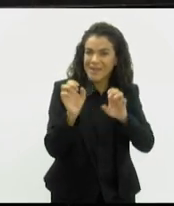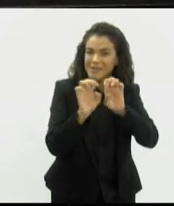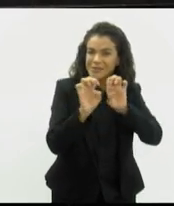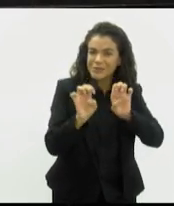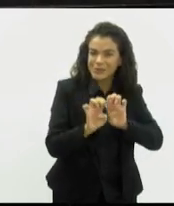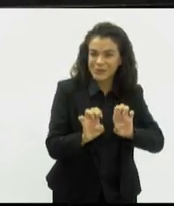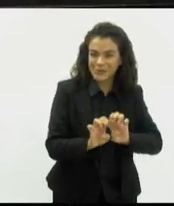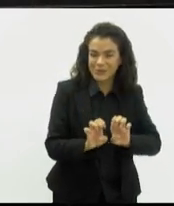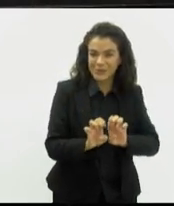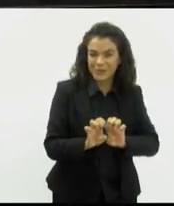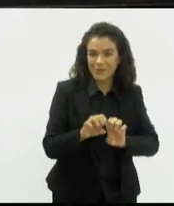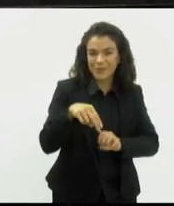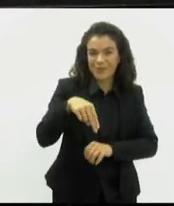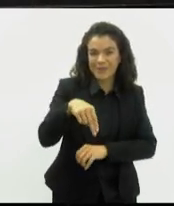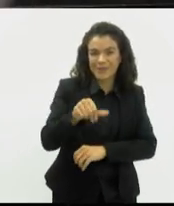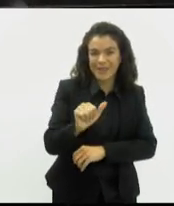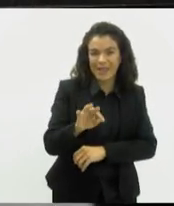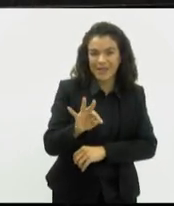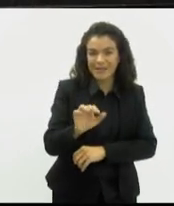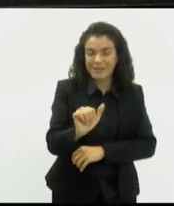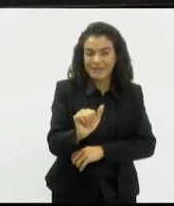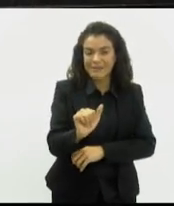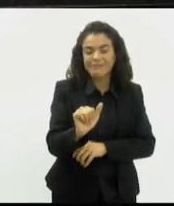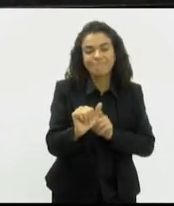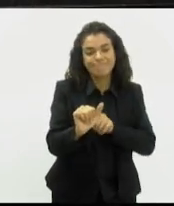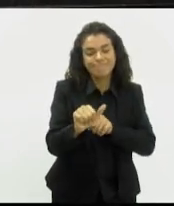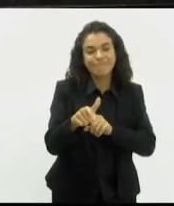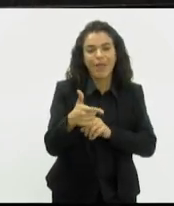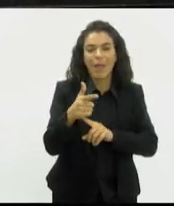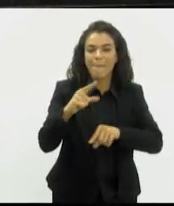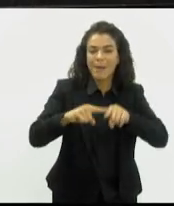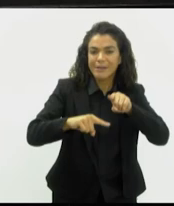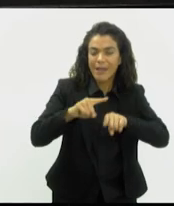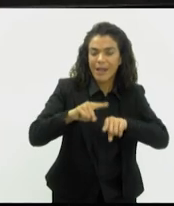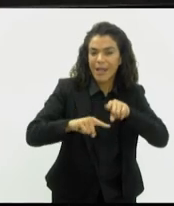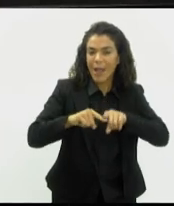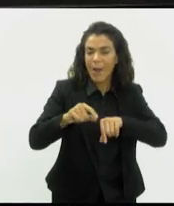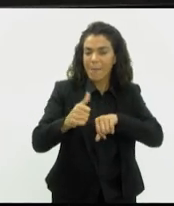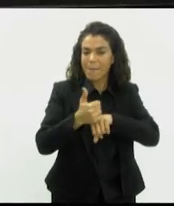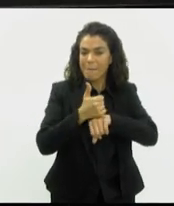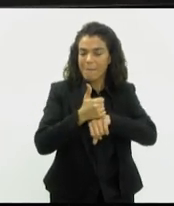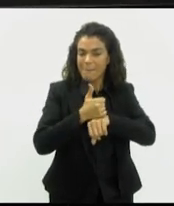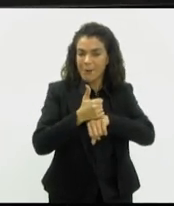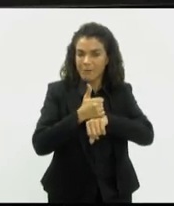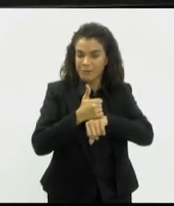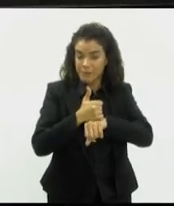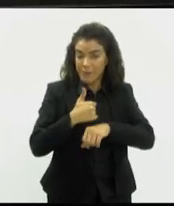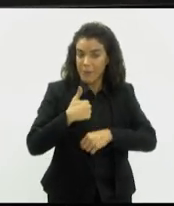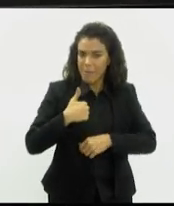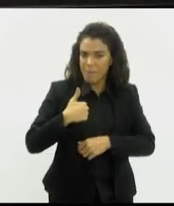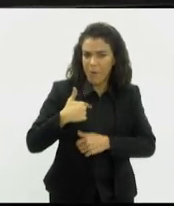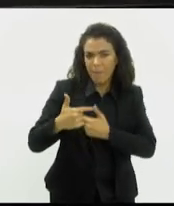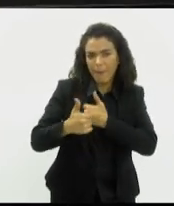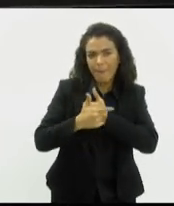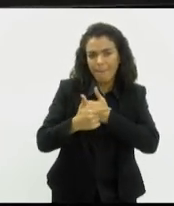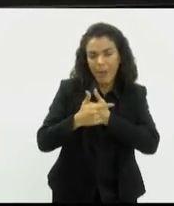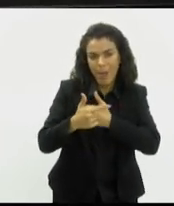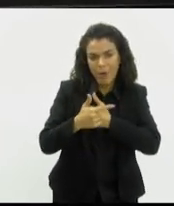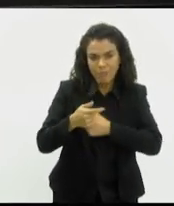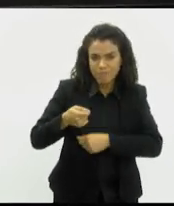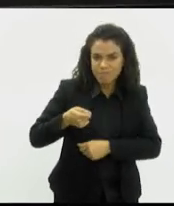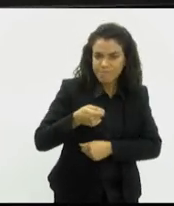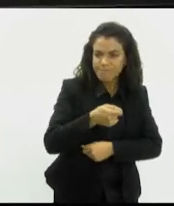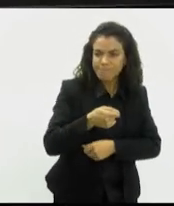que o NATA necessita para o bom funcionamento de seus equipamentos técnicos. Mas é possível e é meu dever cobrar do governo